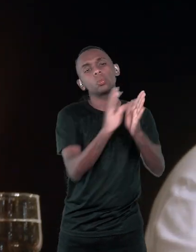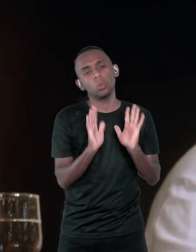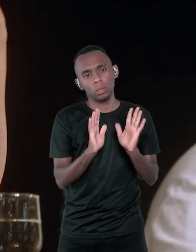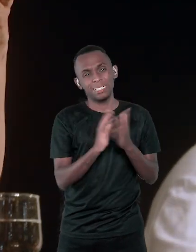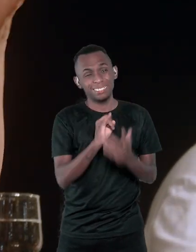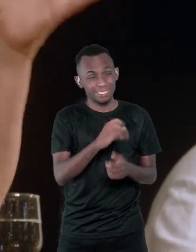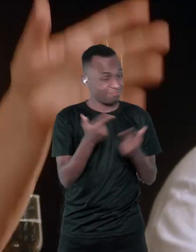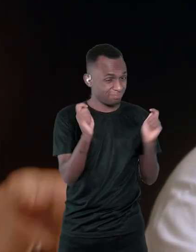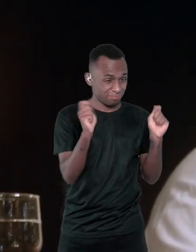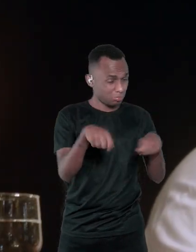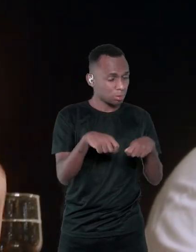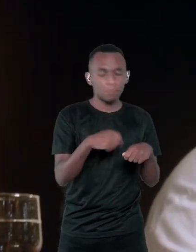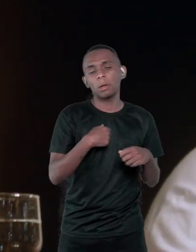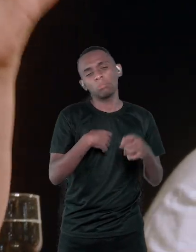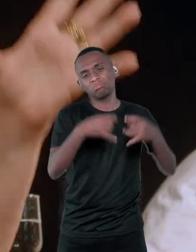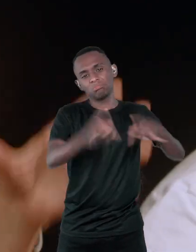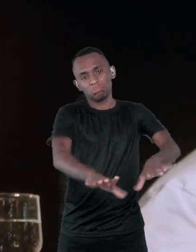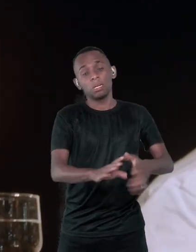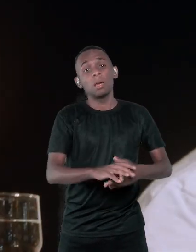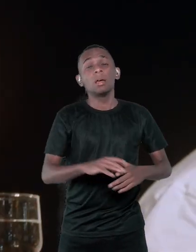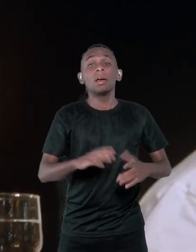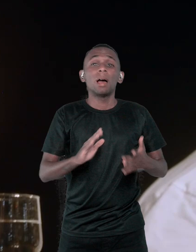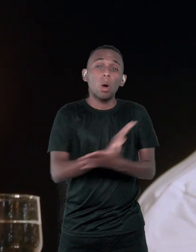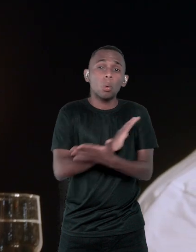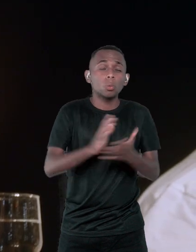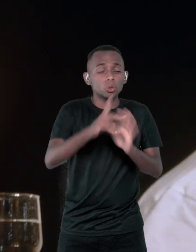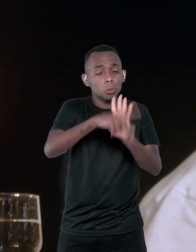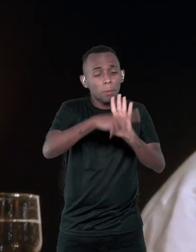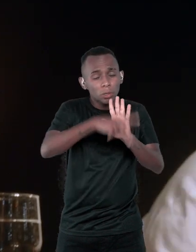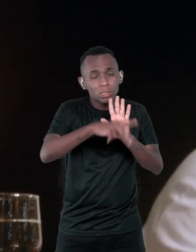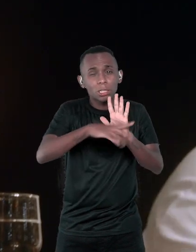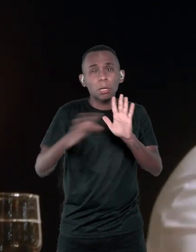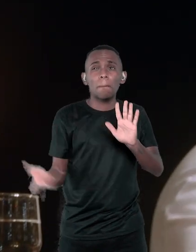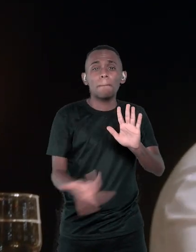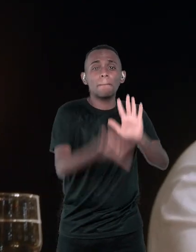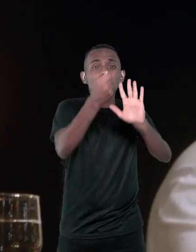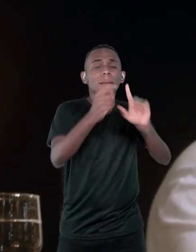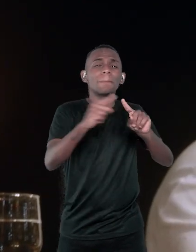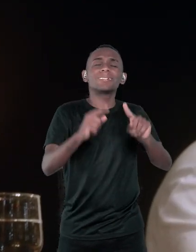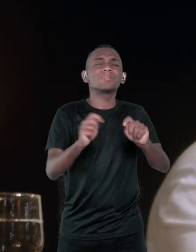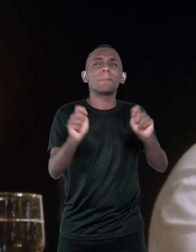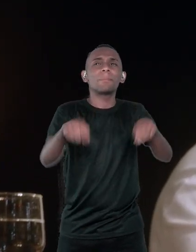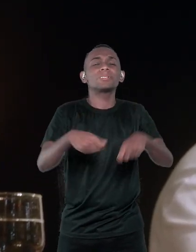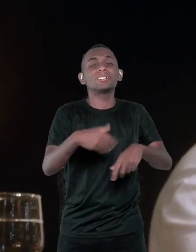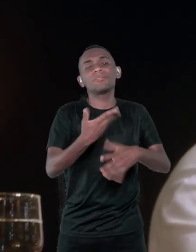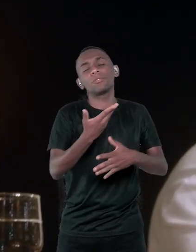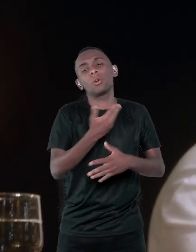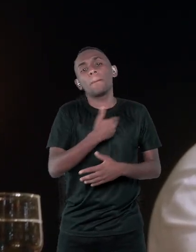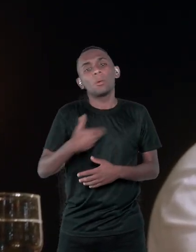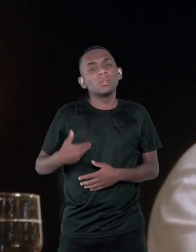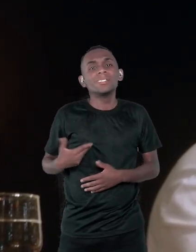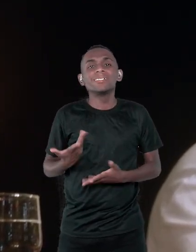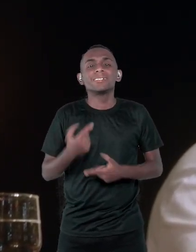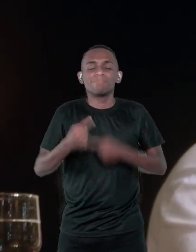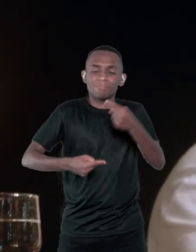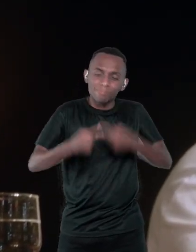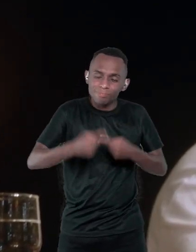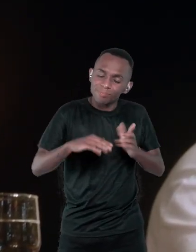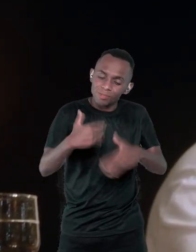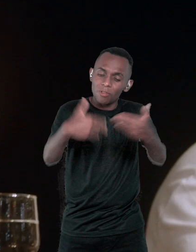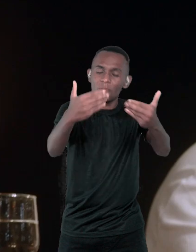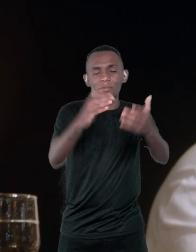aborta. Muitas vezes projetos lindos, mas que não têm o potencial de se transformar em política pública. A missão do Planeta também é essa,